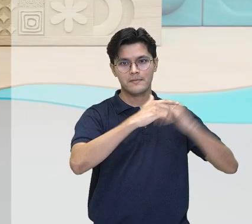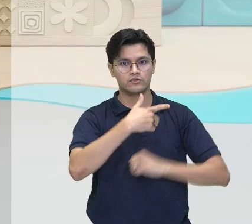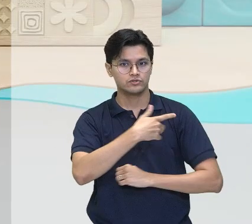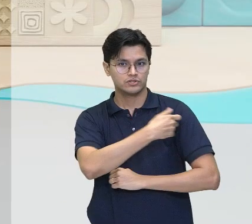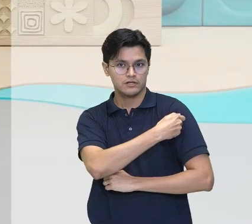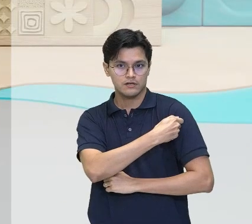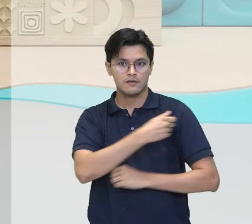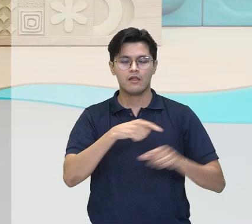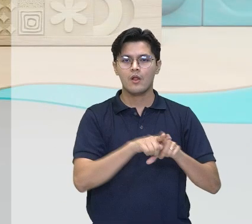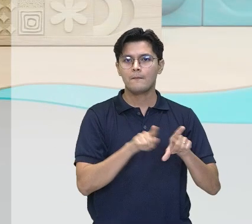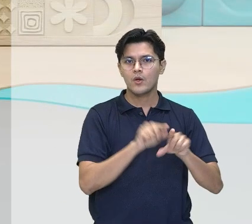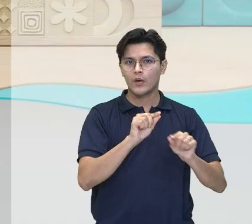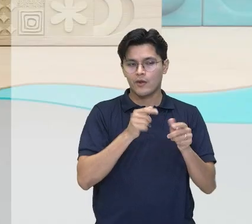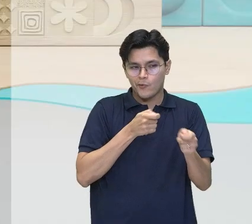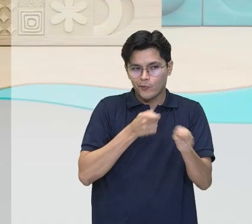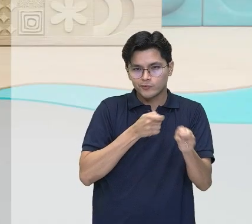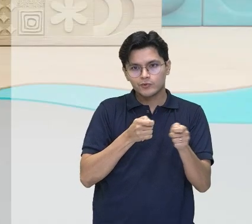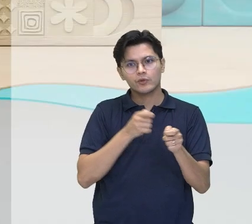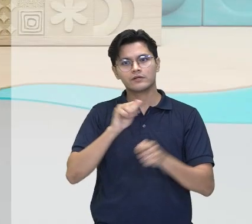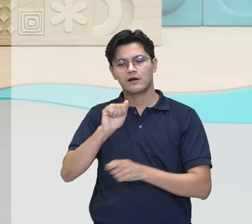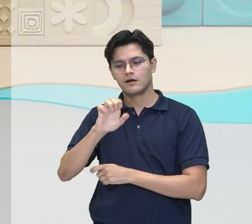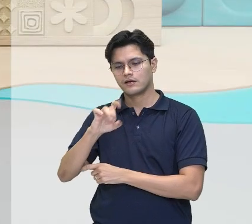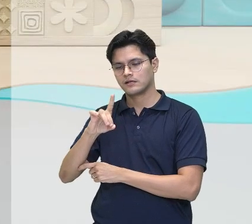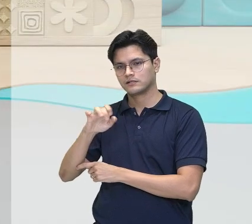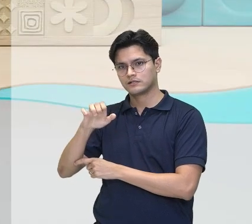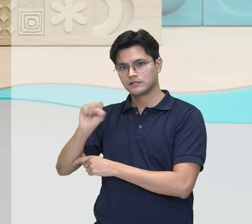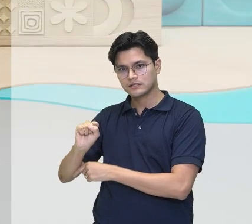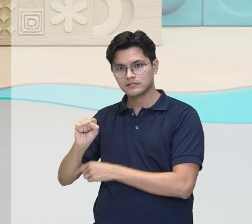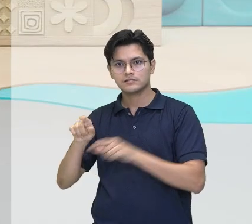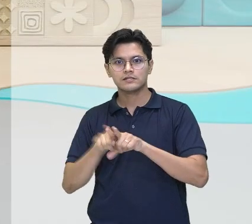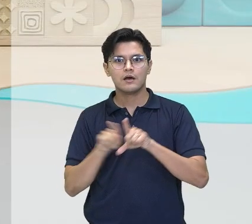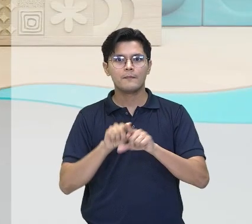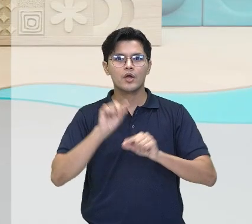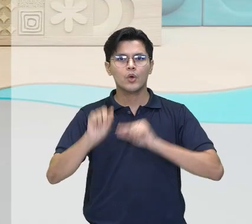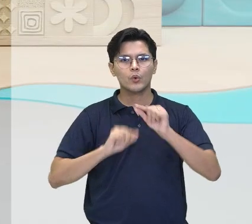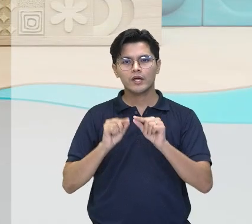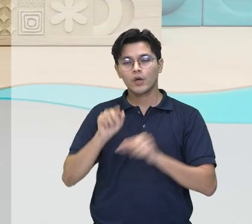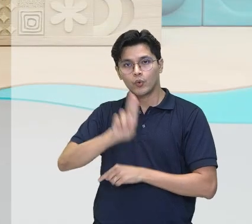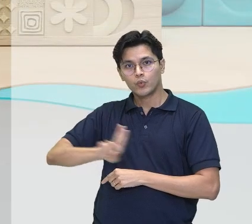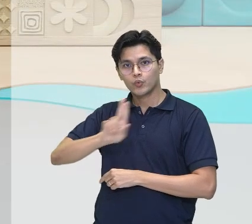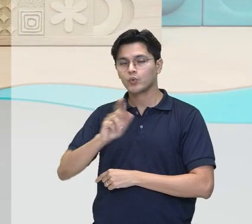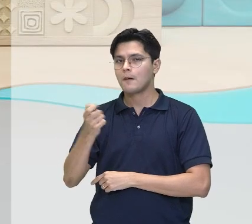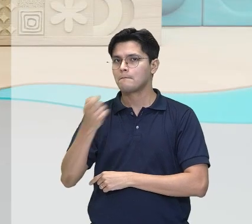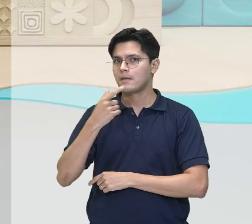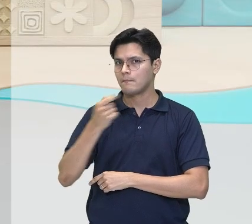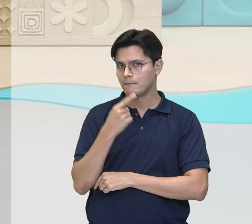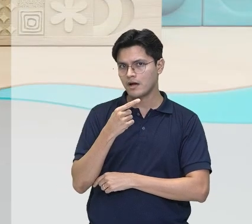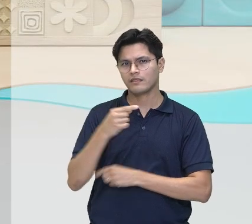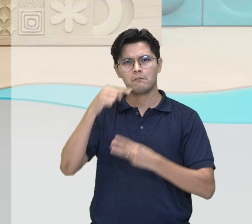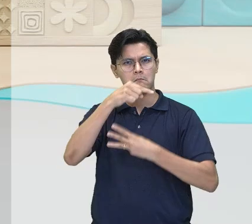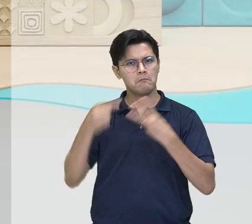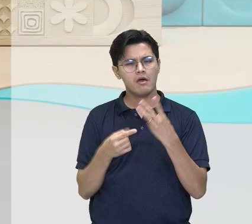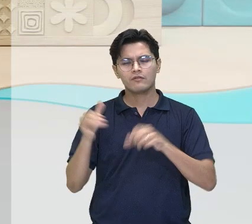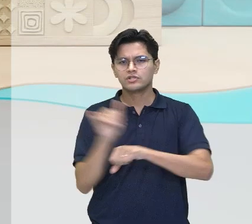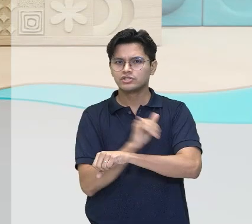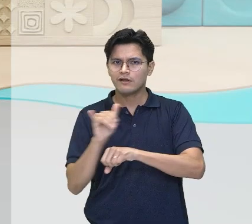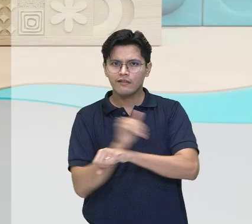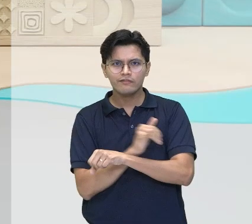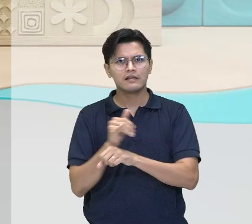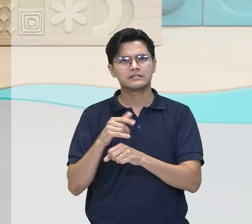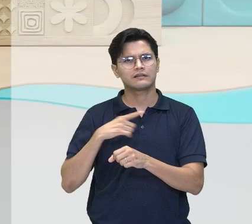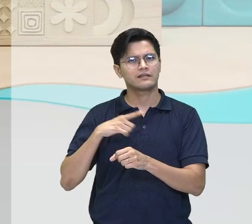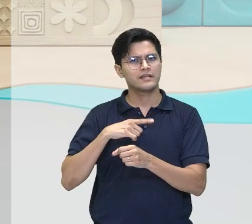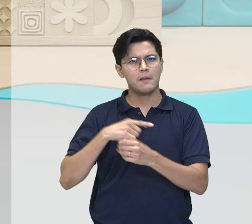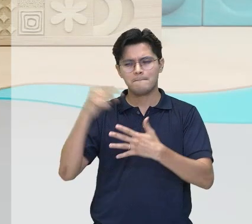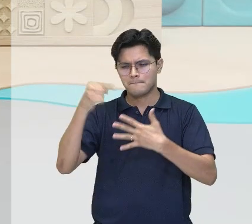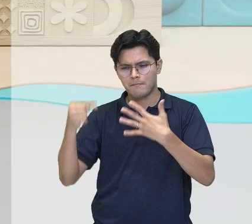Aedes aegypti e redirecionamento de fármacos, entre outras estratégias, são eficazes